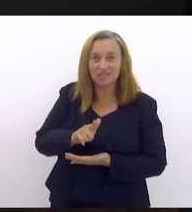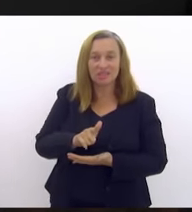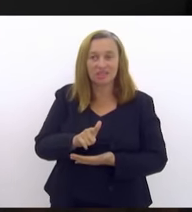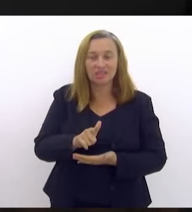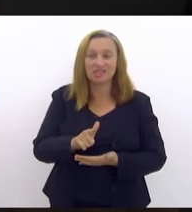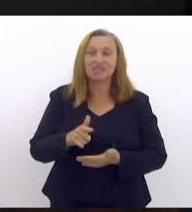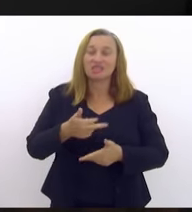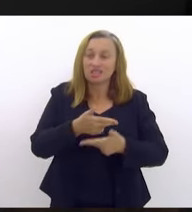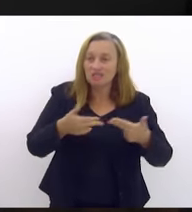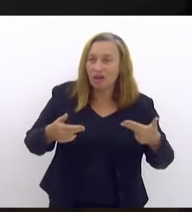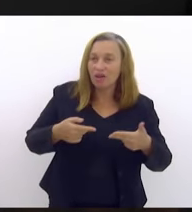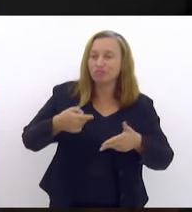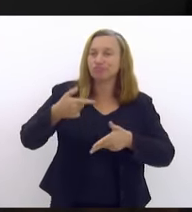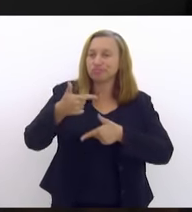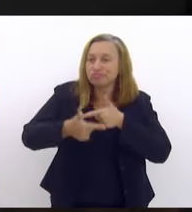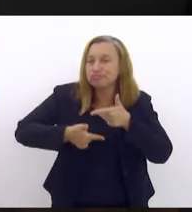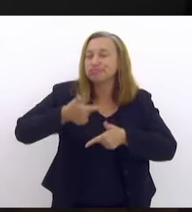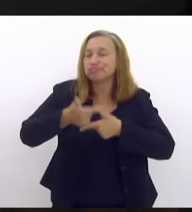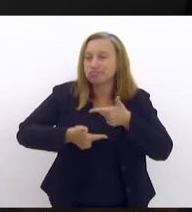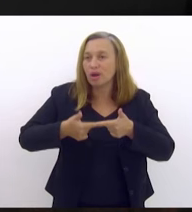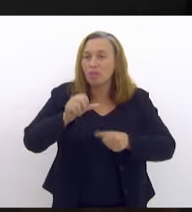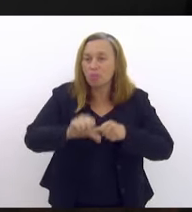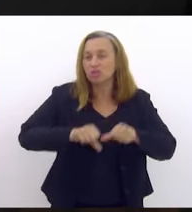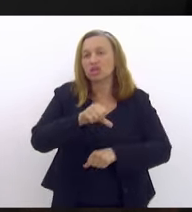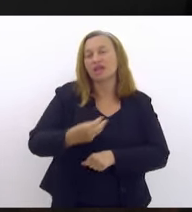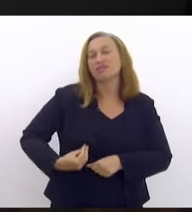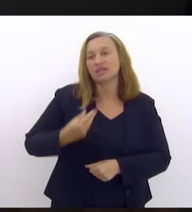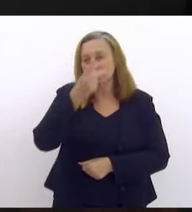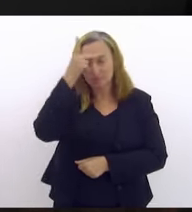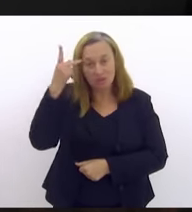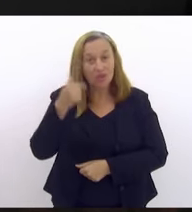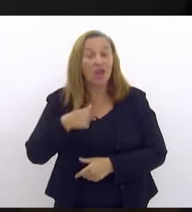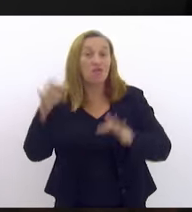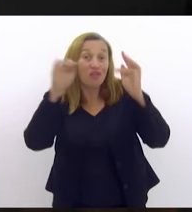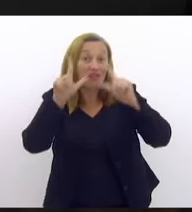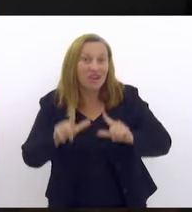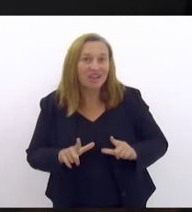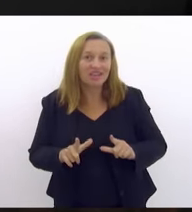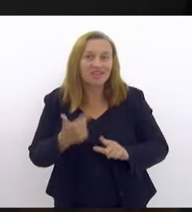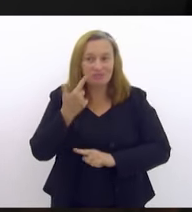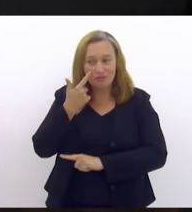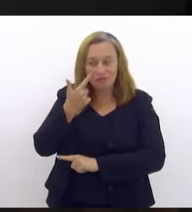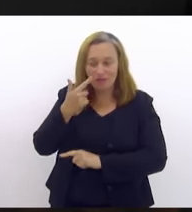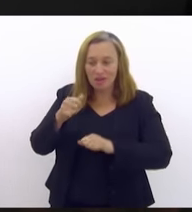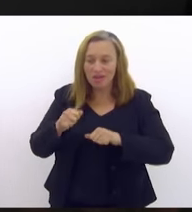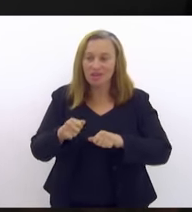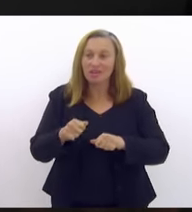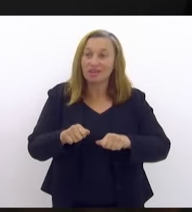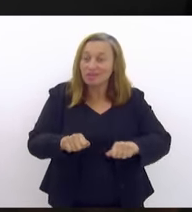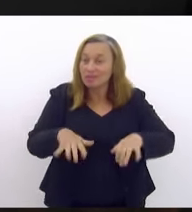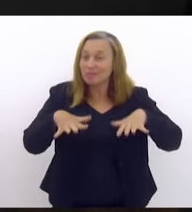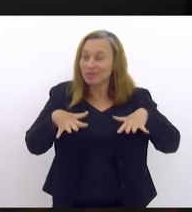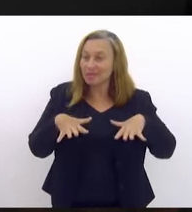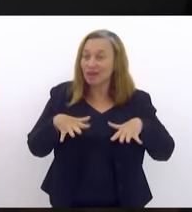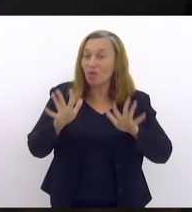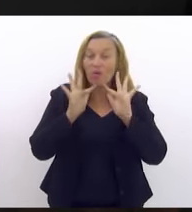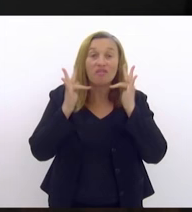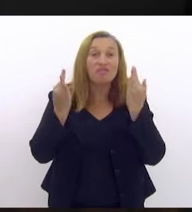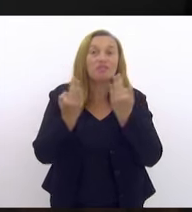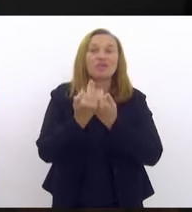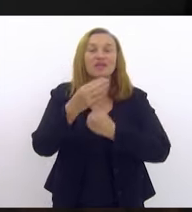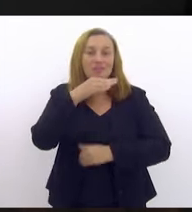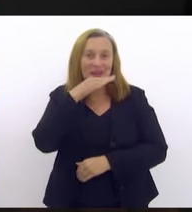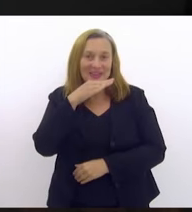de muito trabalho, mudar a vida do próximo, eu fico muito feliz de ver esse plenário aqui com a família de